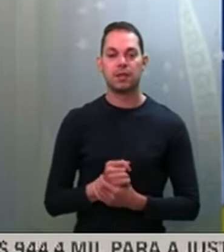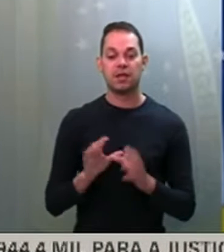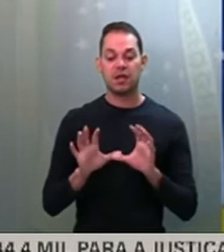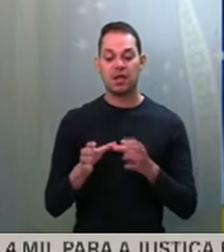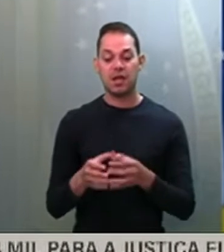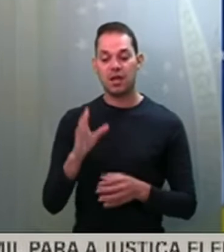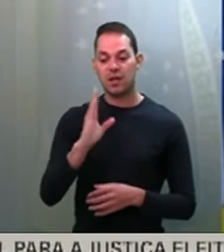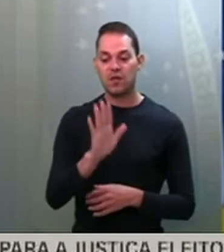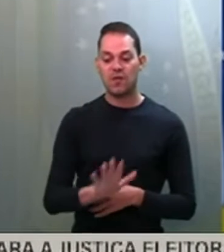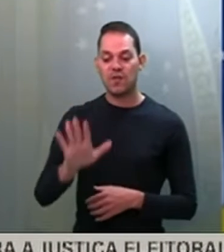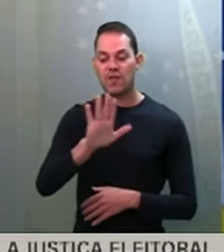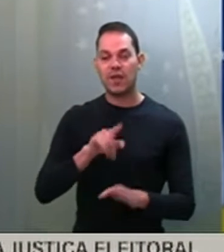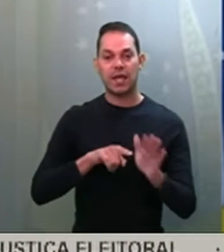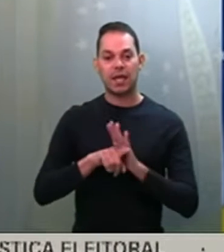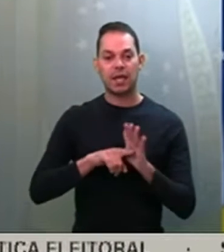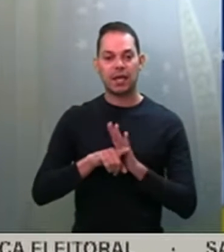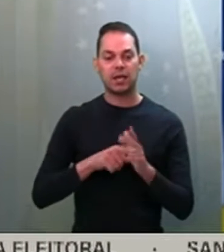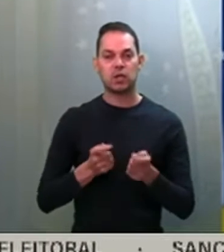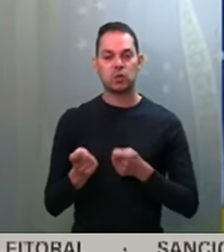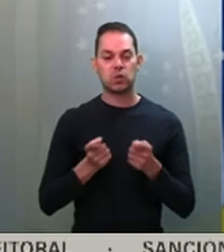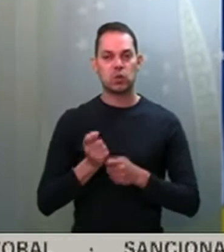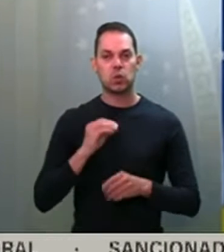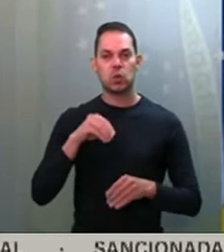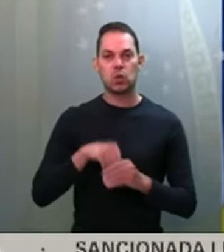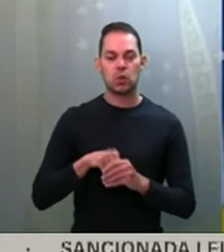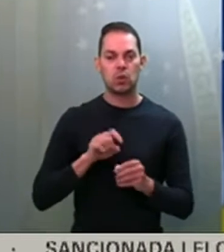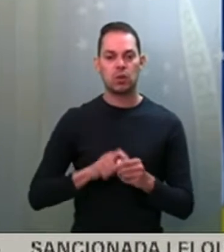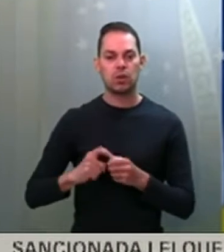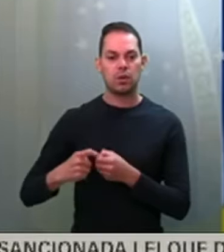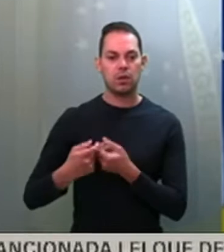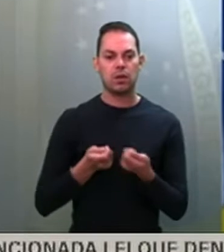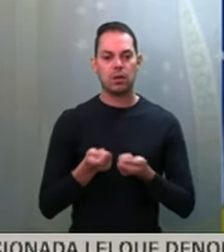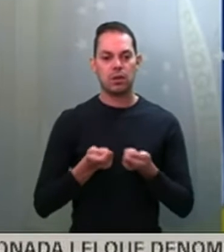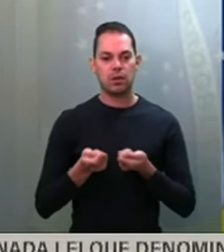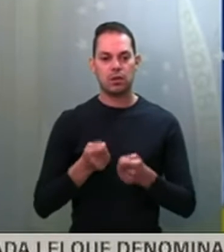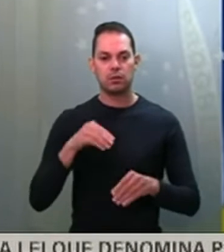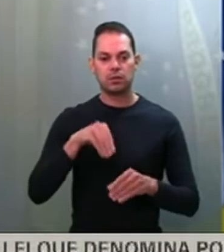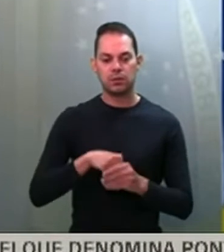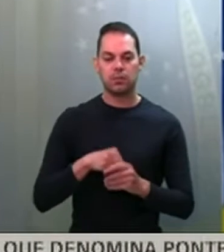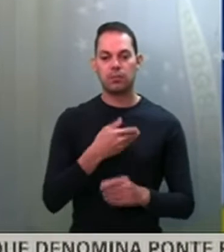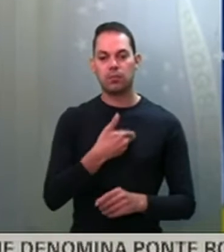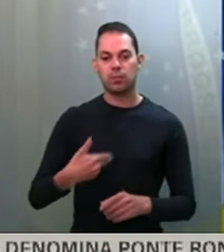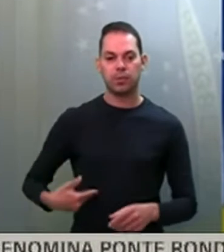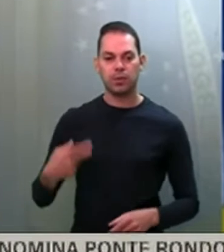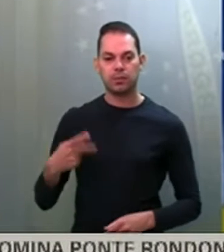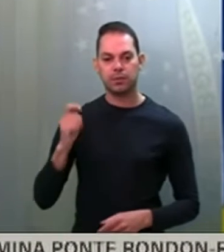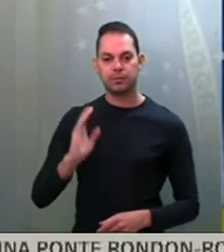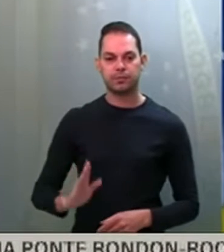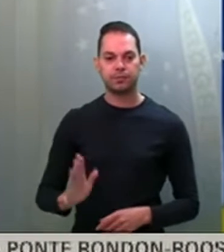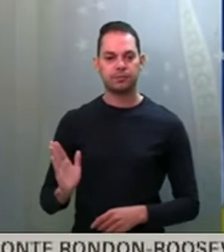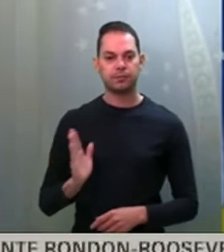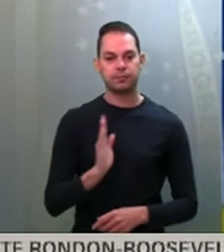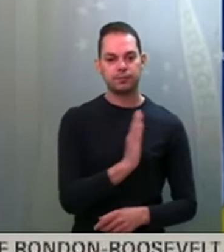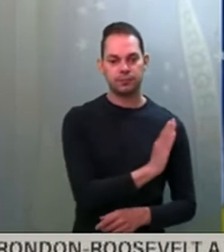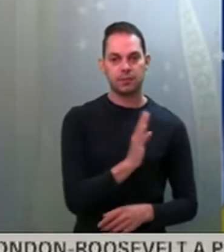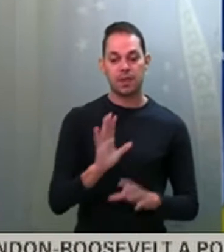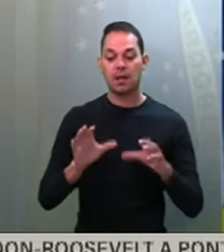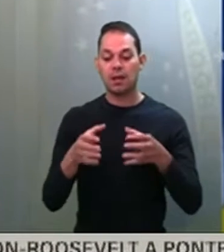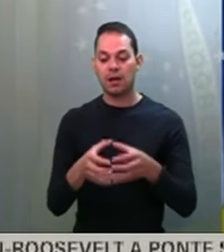Federação Nacional dos auditores de controle interno dos órgãos de controle interno público do Brasil a